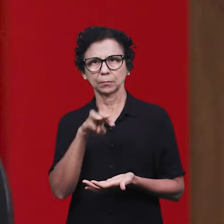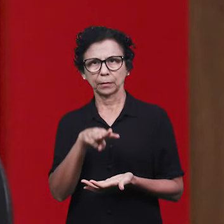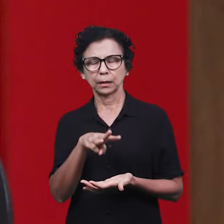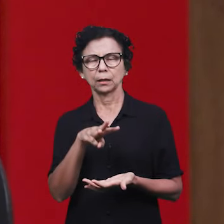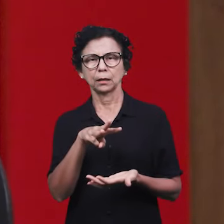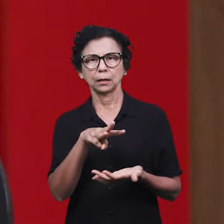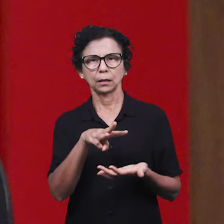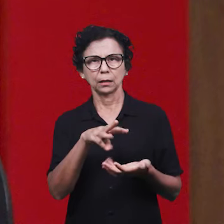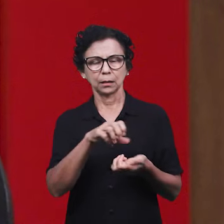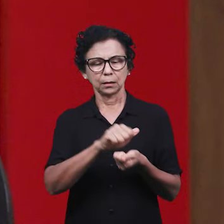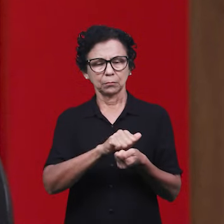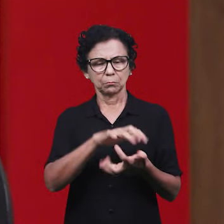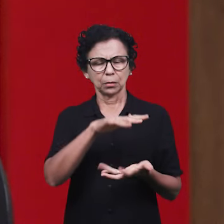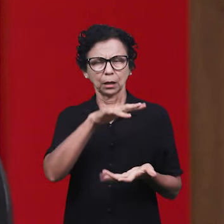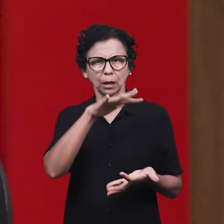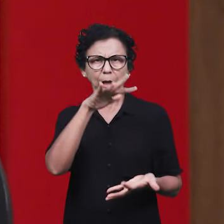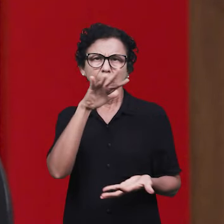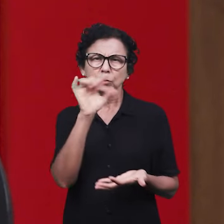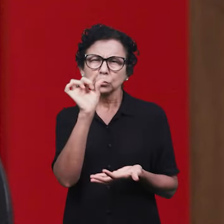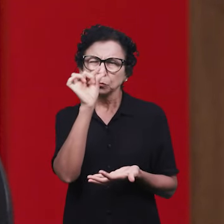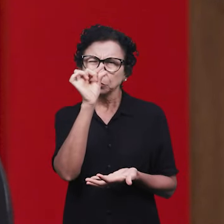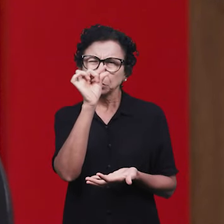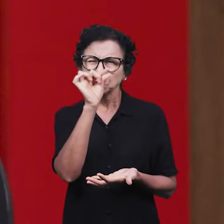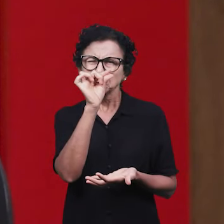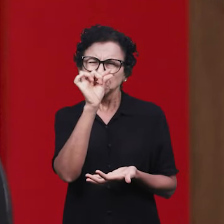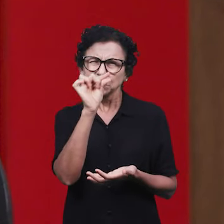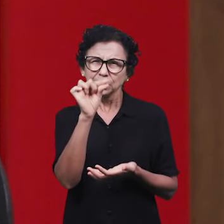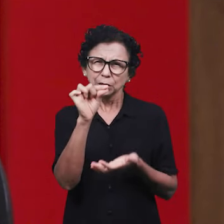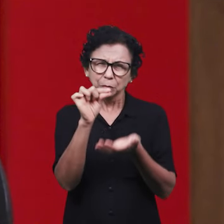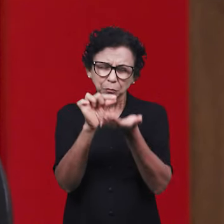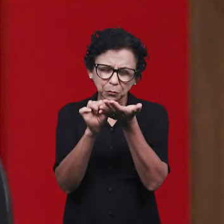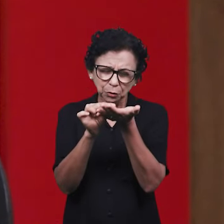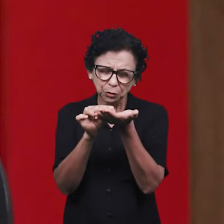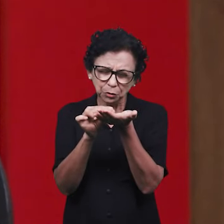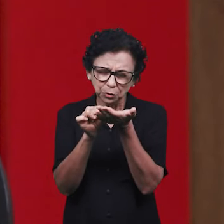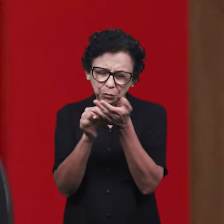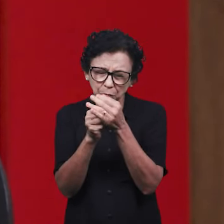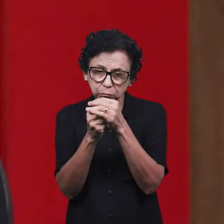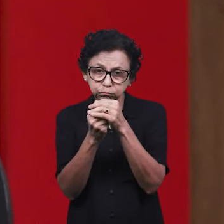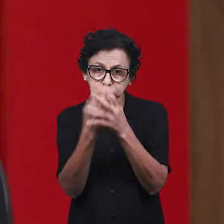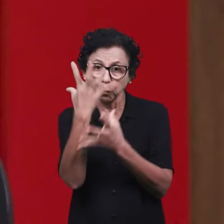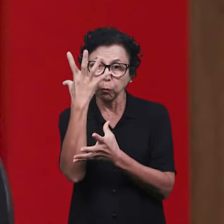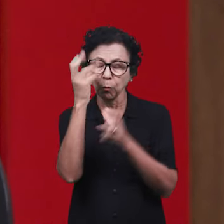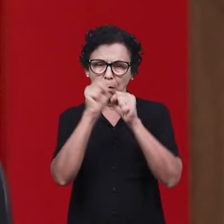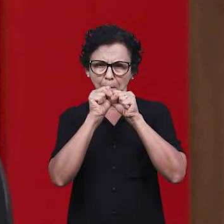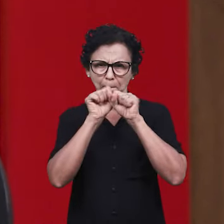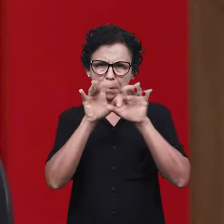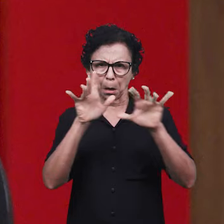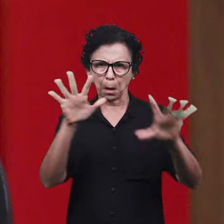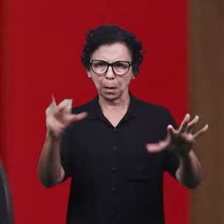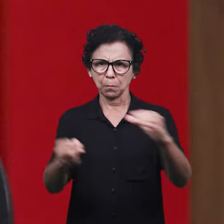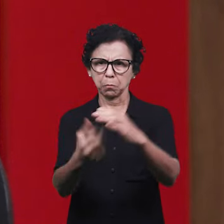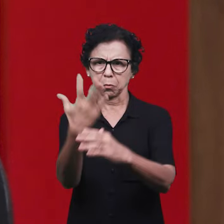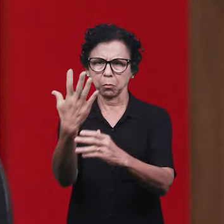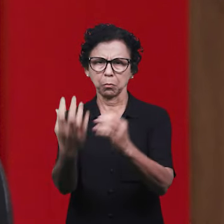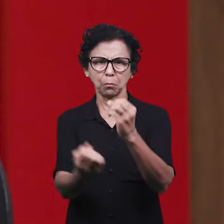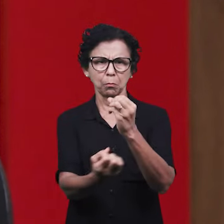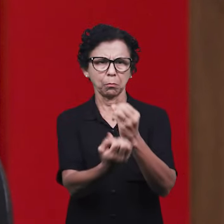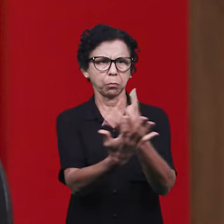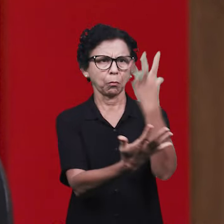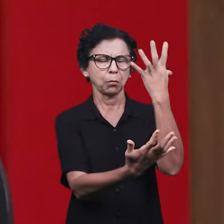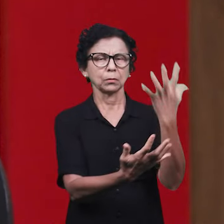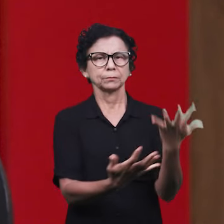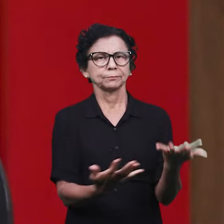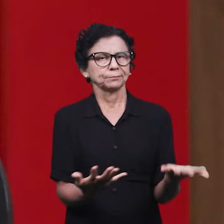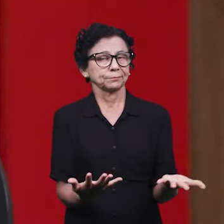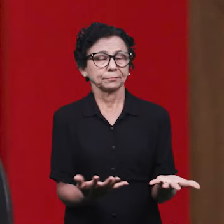único, minúsculo, energia, explodiu, pronto, e foi criando todas as coisas. Mas no universo existe uma lei, e,